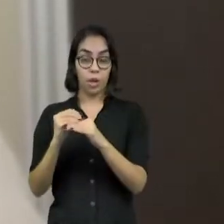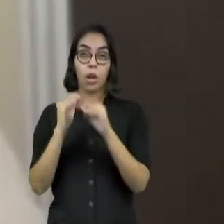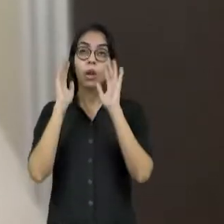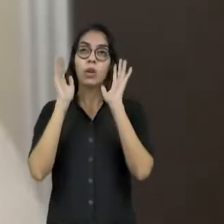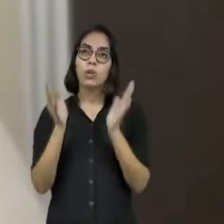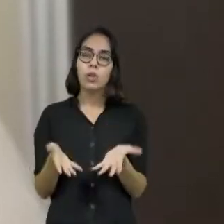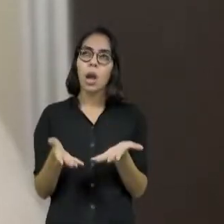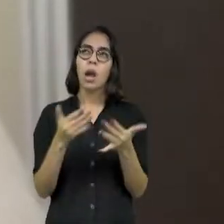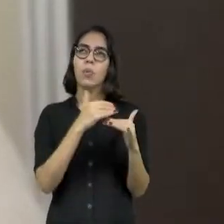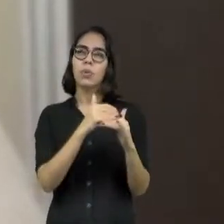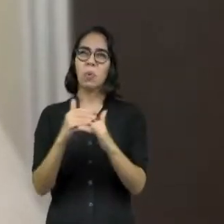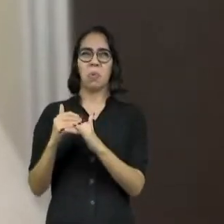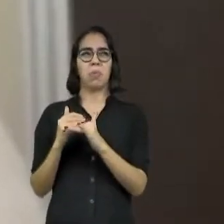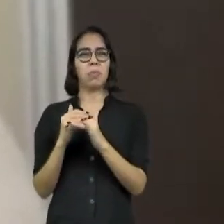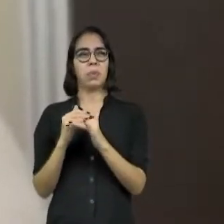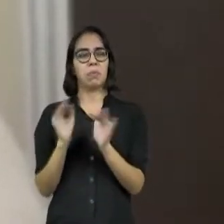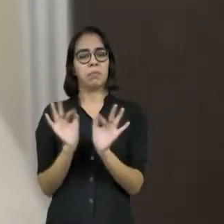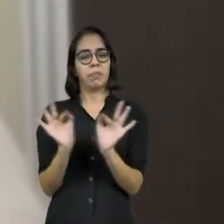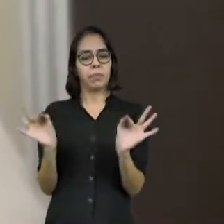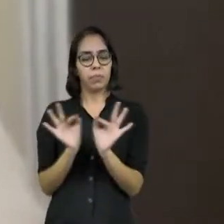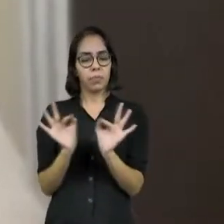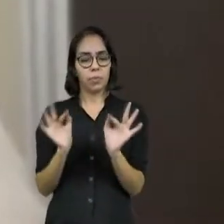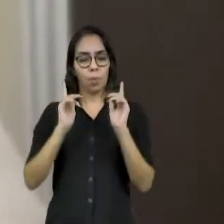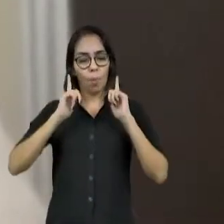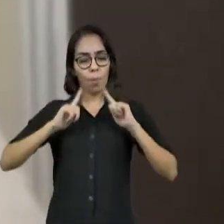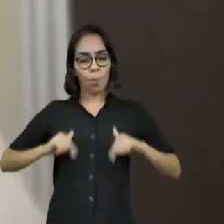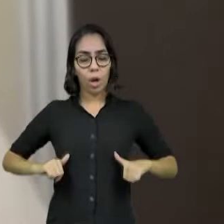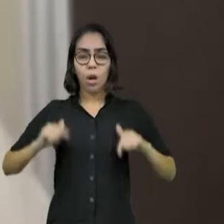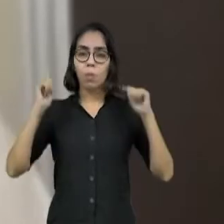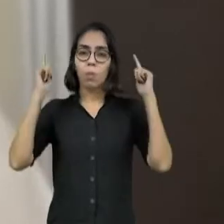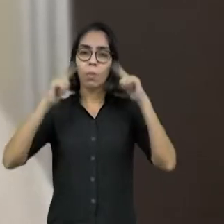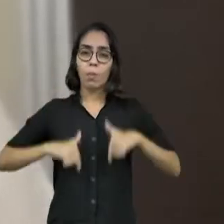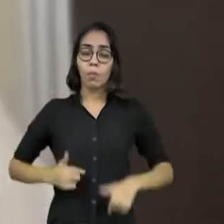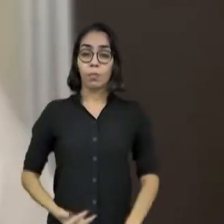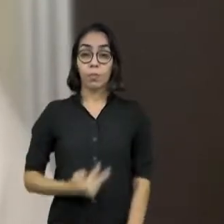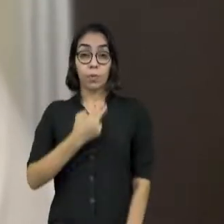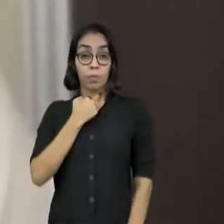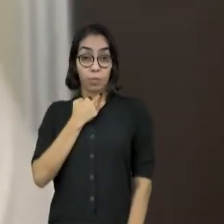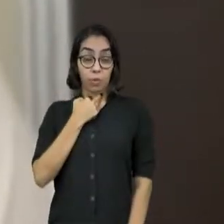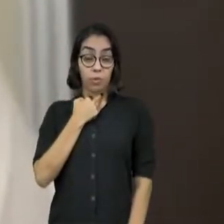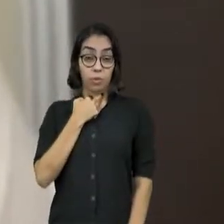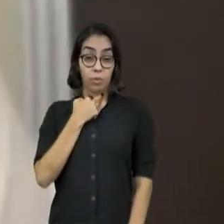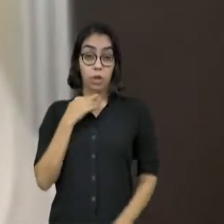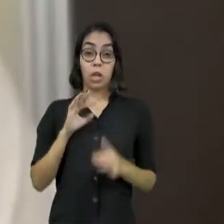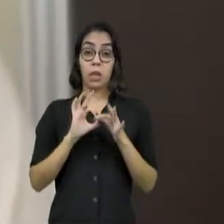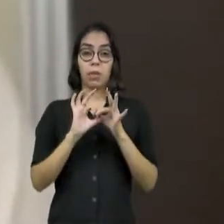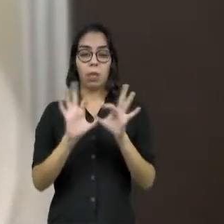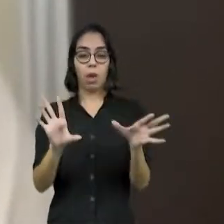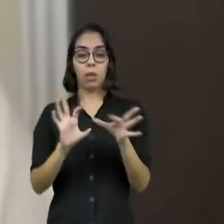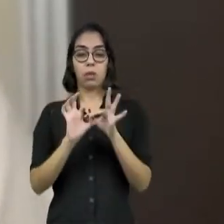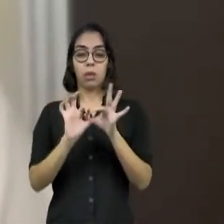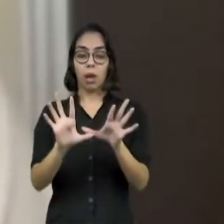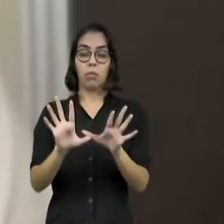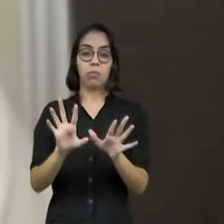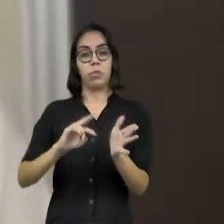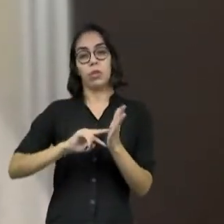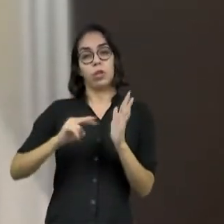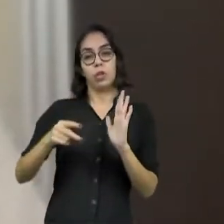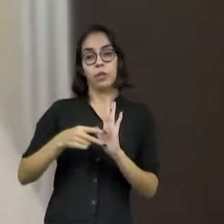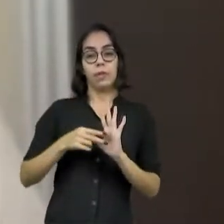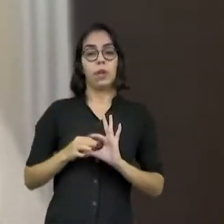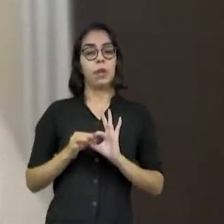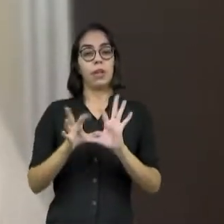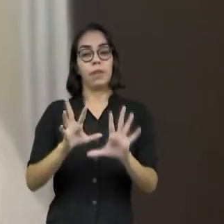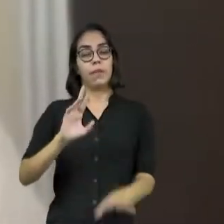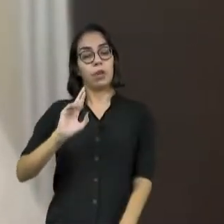uma igualdade substancial. Então, não é apenas dar a cada um o que é seu, né? Que é o conceito de igualdade, dar a cada um o que é